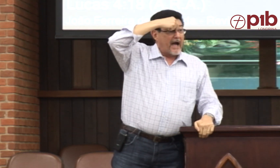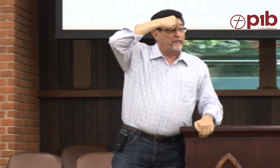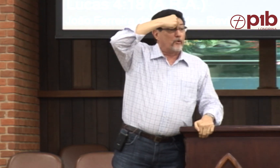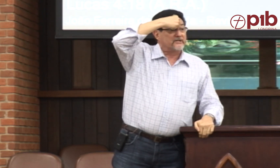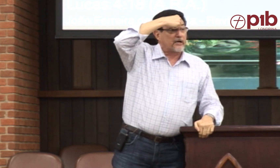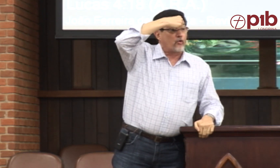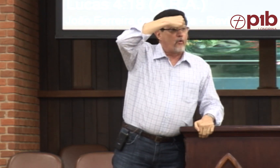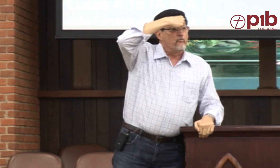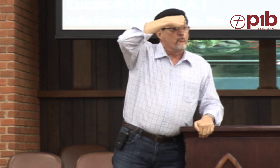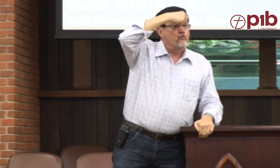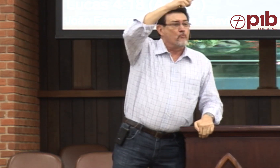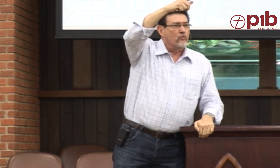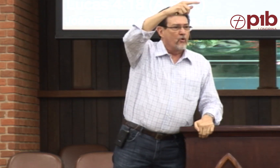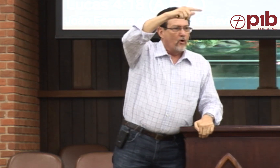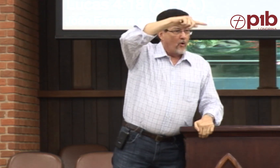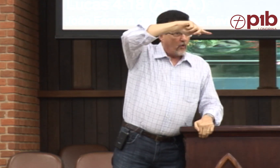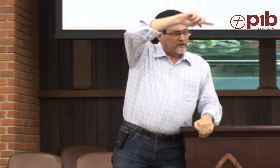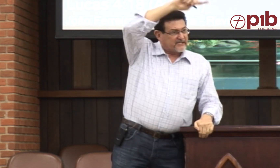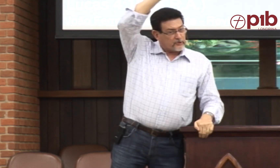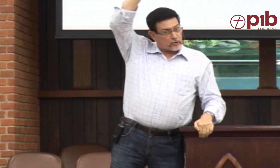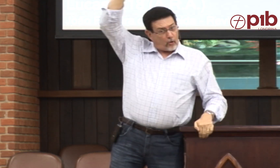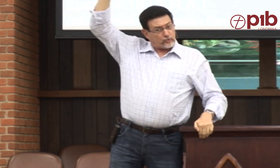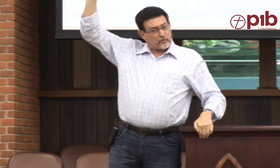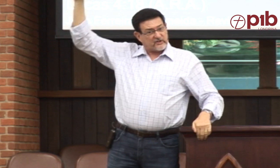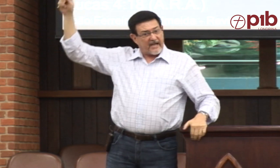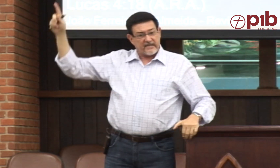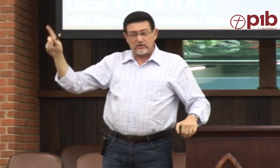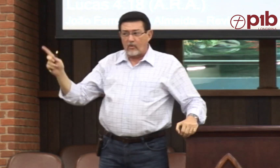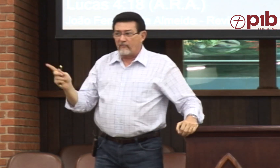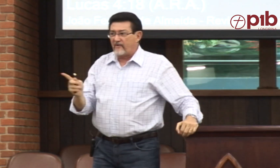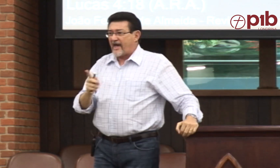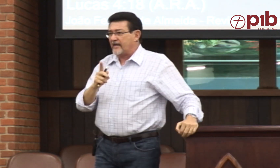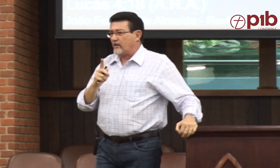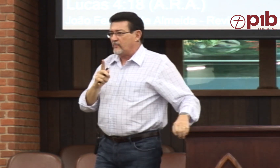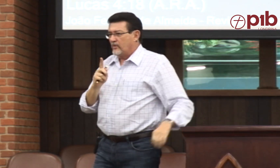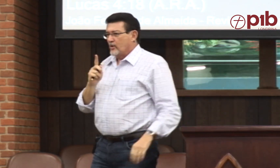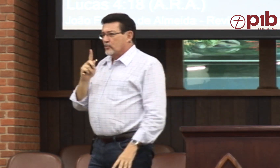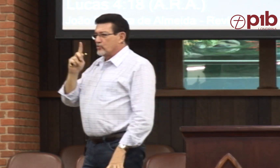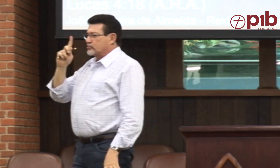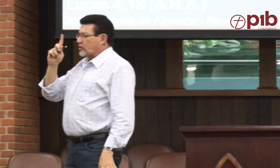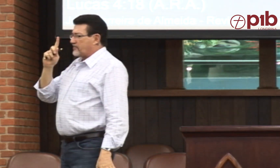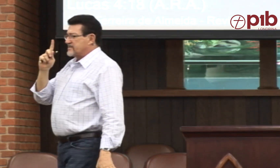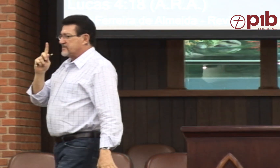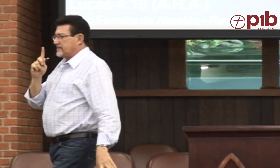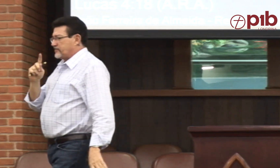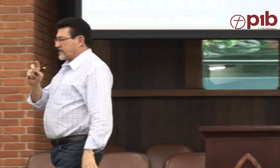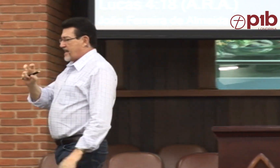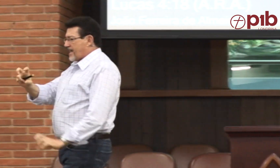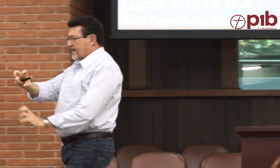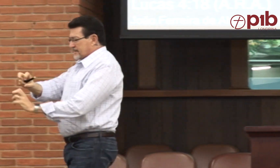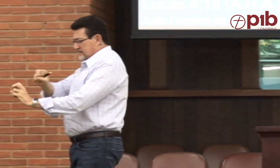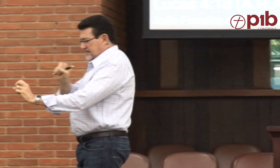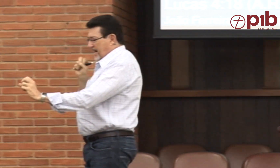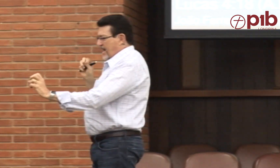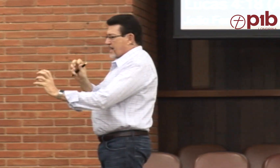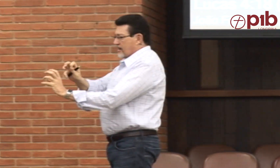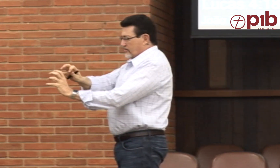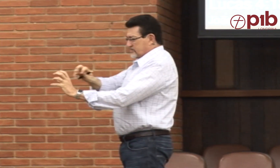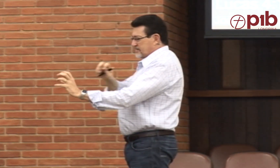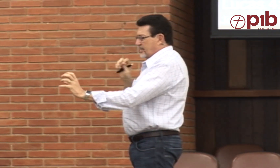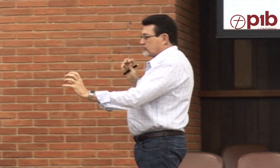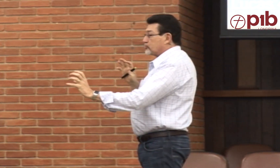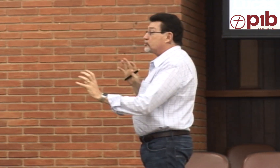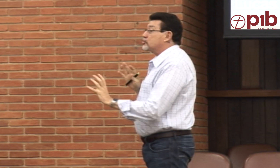a bolsa comum onde todos eles governam não só princípio que é tirar